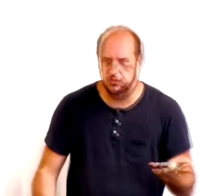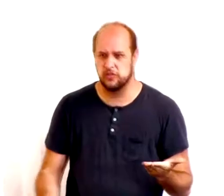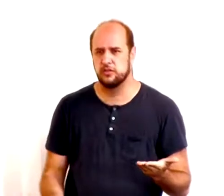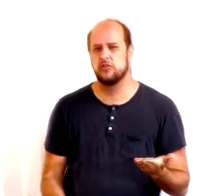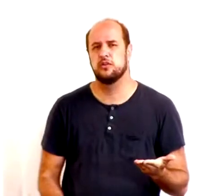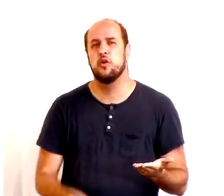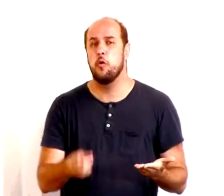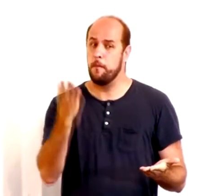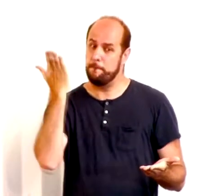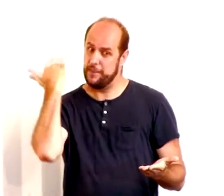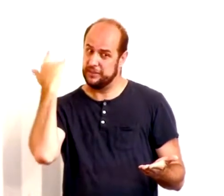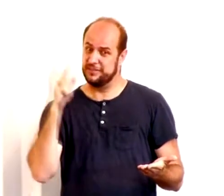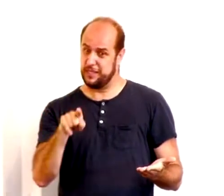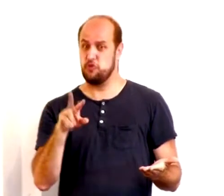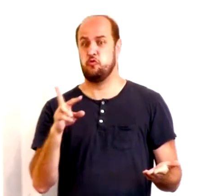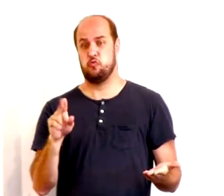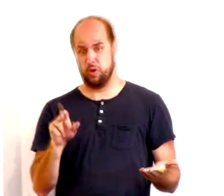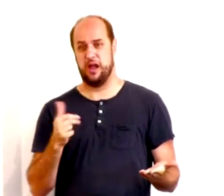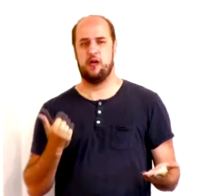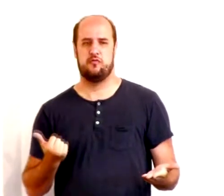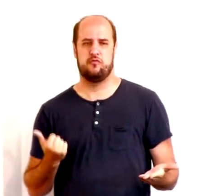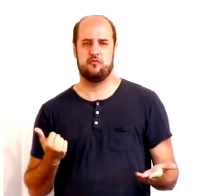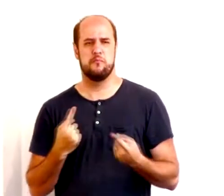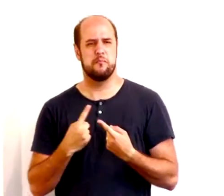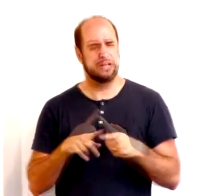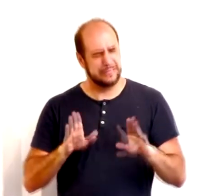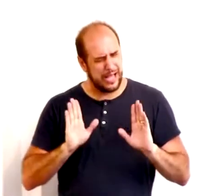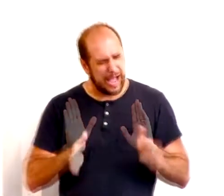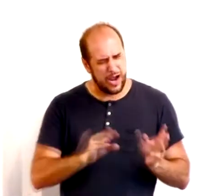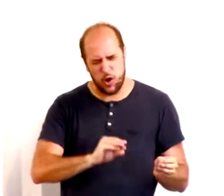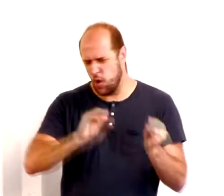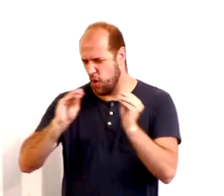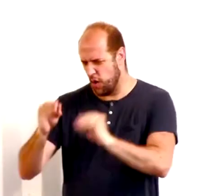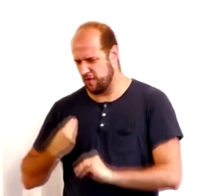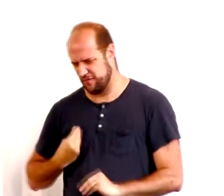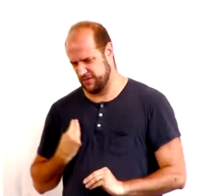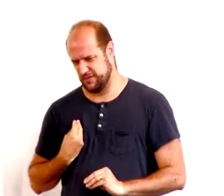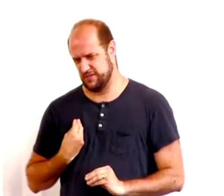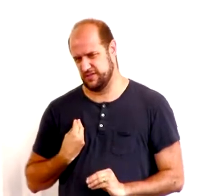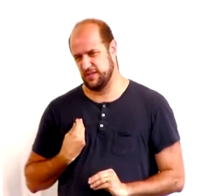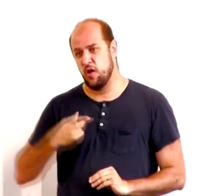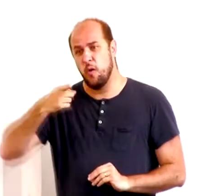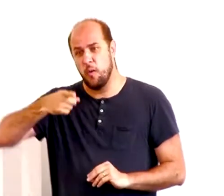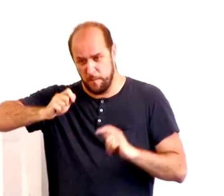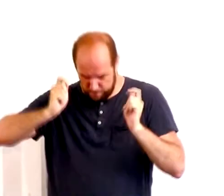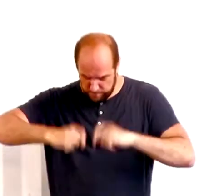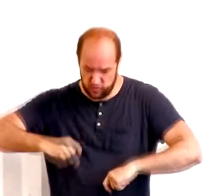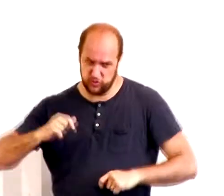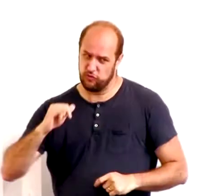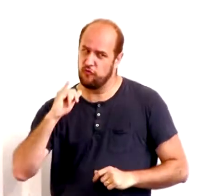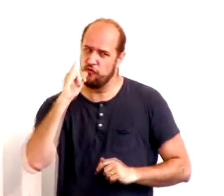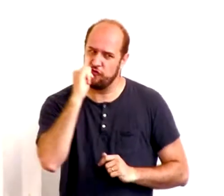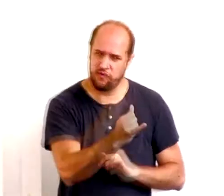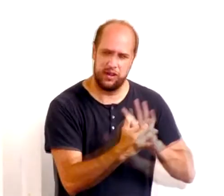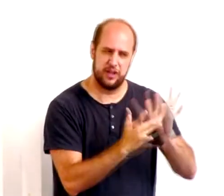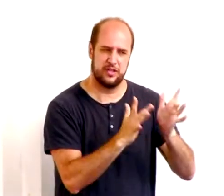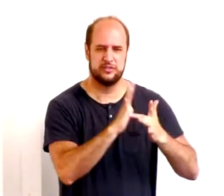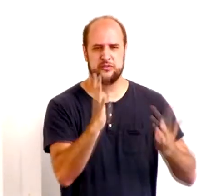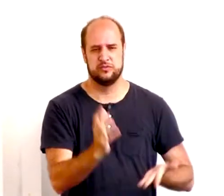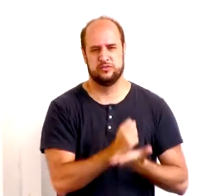perdido como ele, como ela. E você pode proclamar o poder daquele que traz pessoas das trevas para a maravilhosa